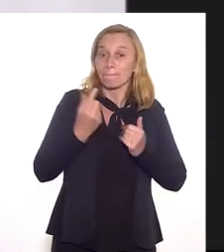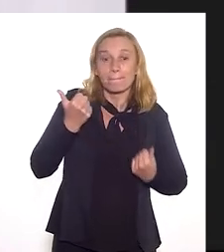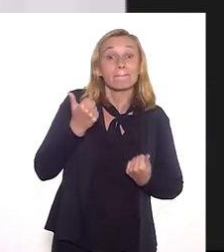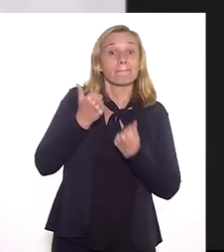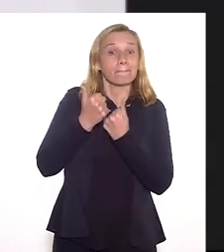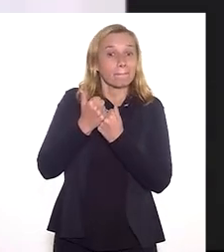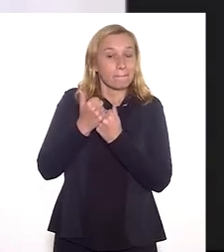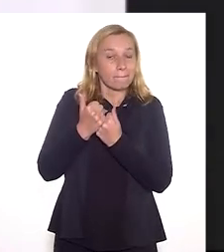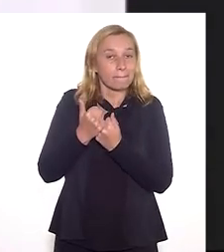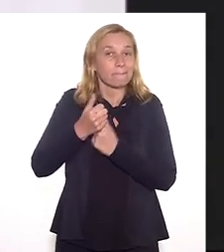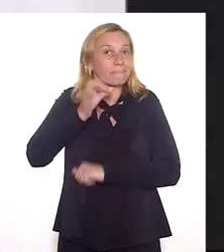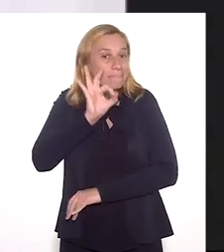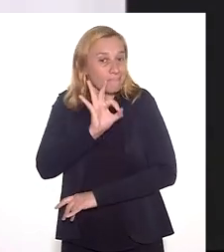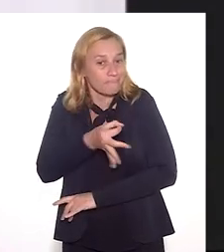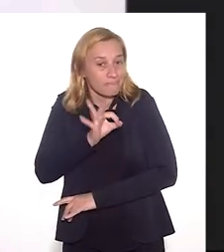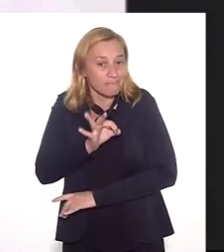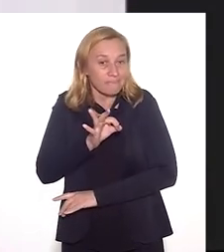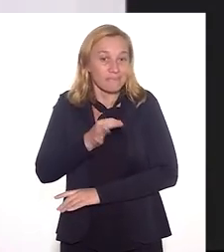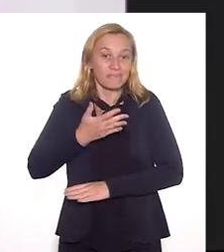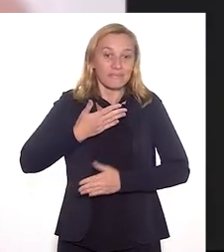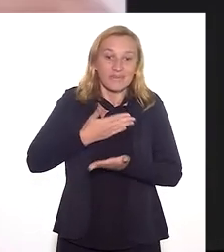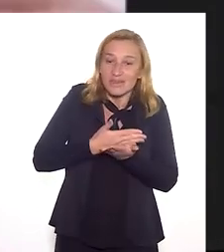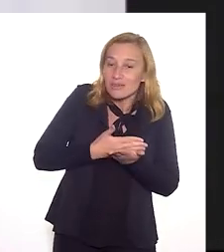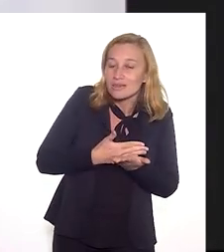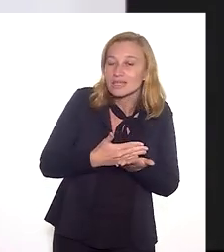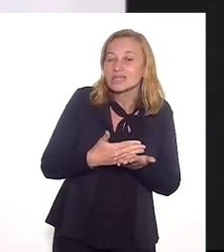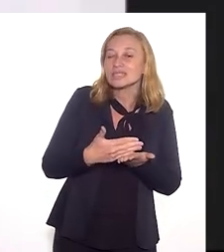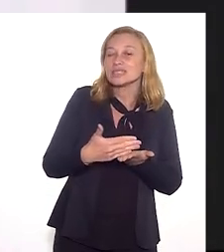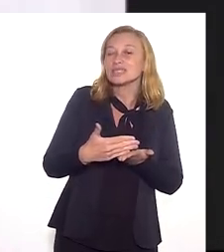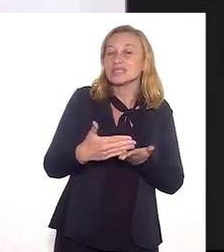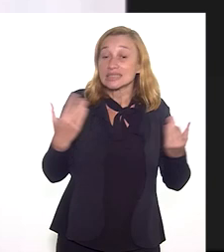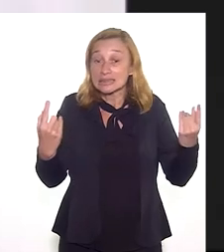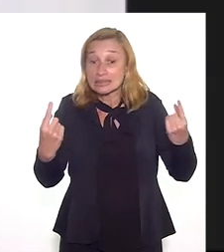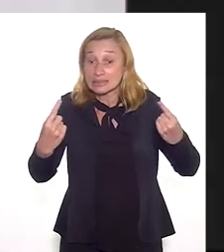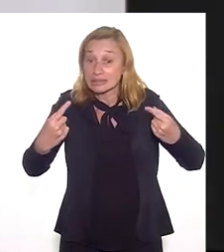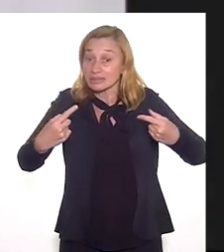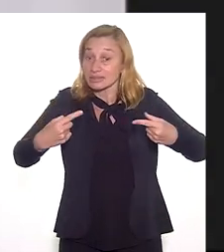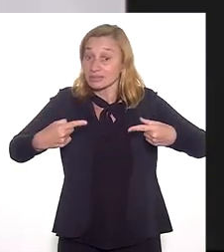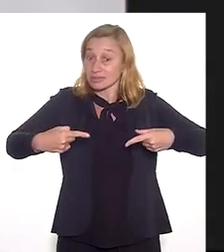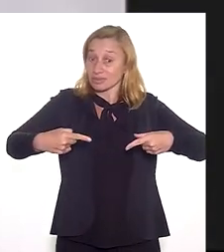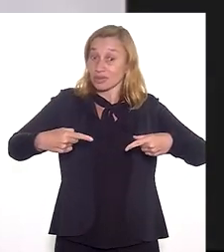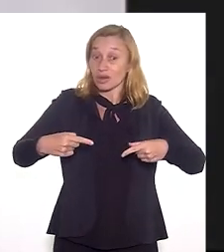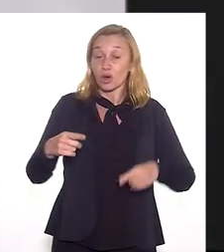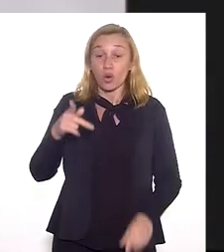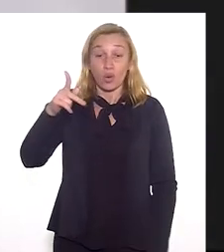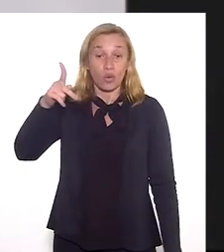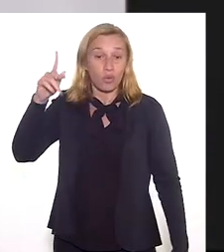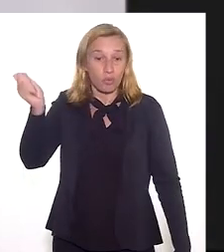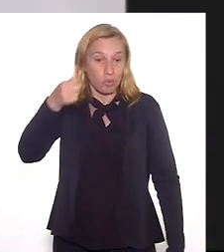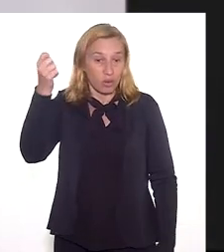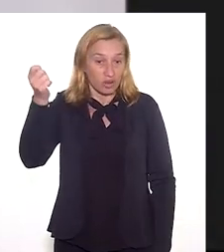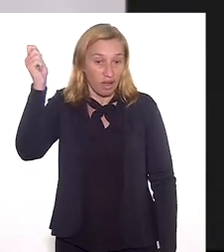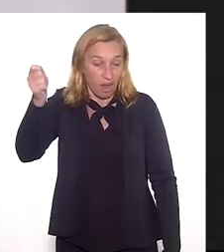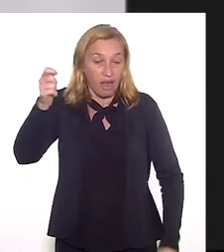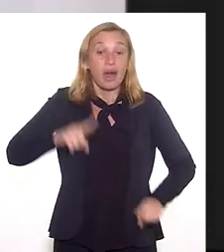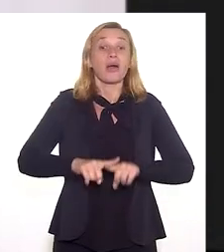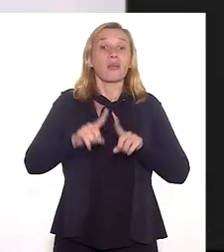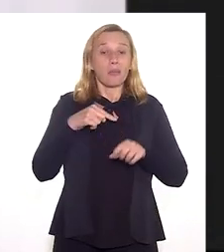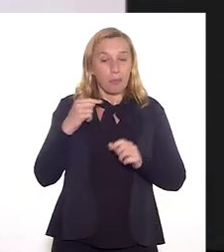para esses nossos apoiadores, afinal de contas, a gente ainda está numa concorrência aí com Porto